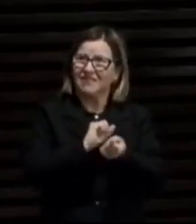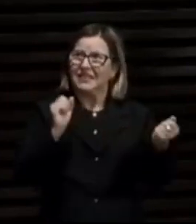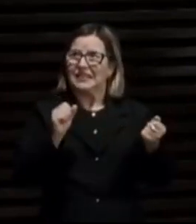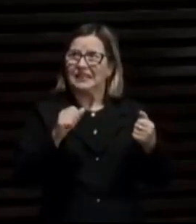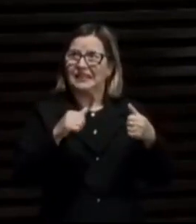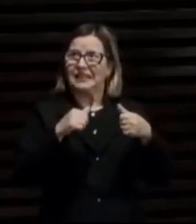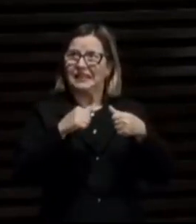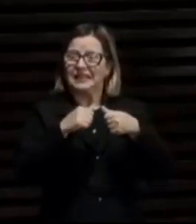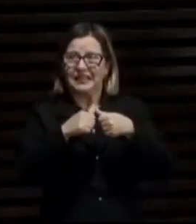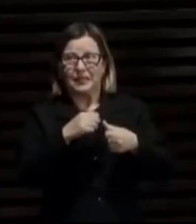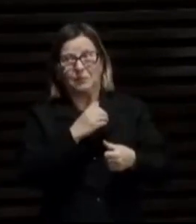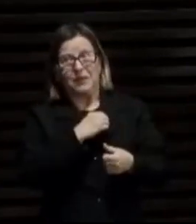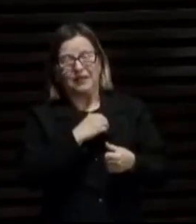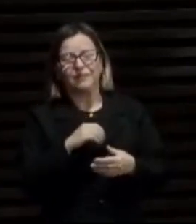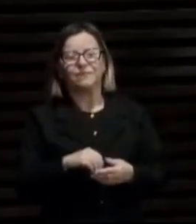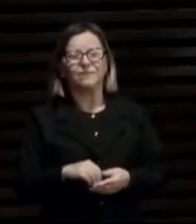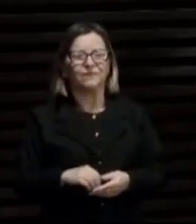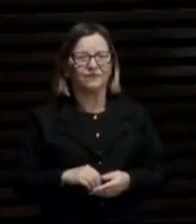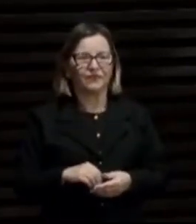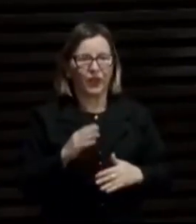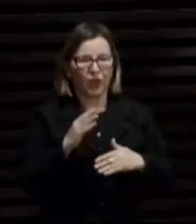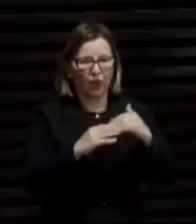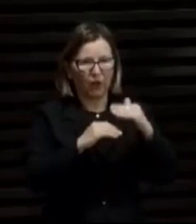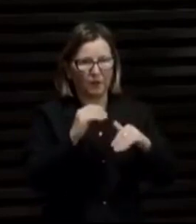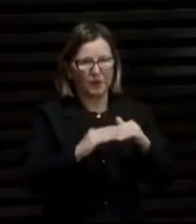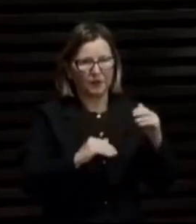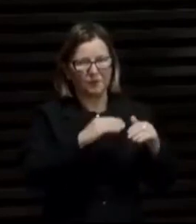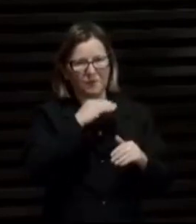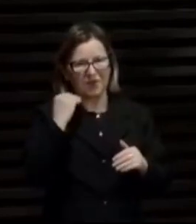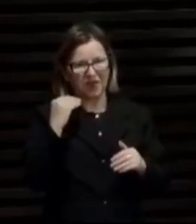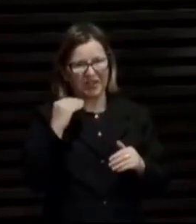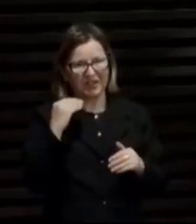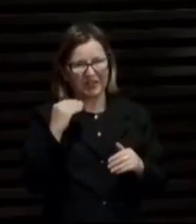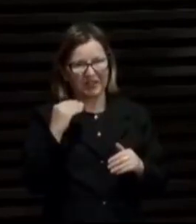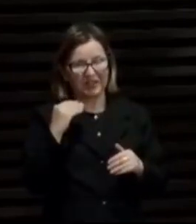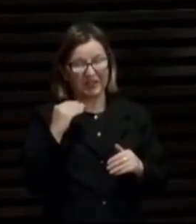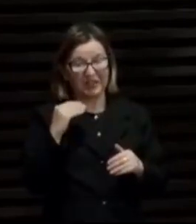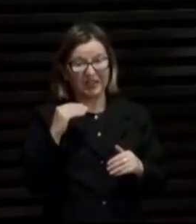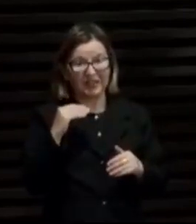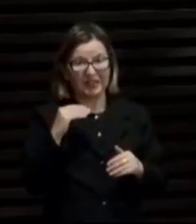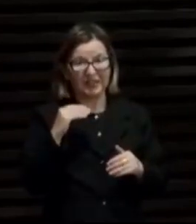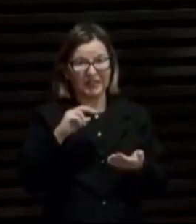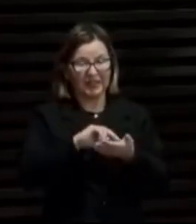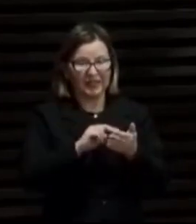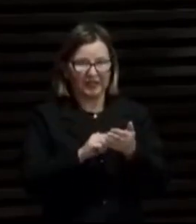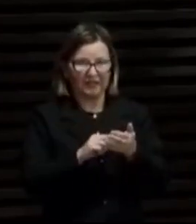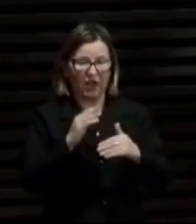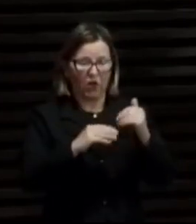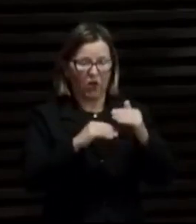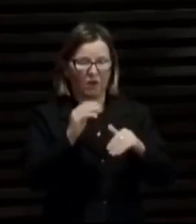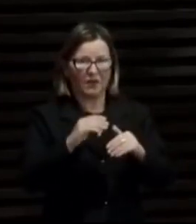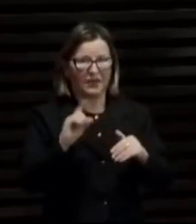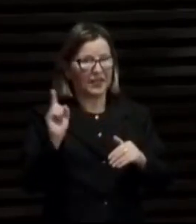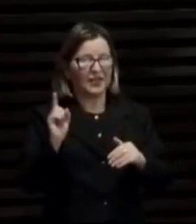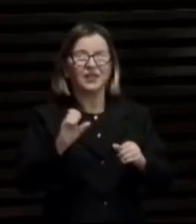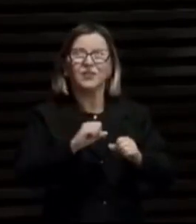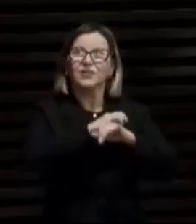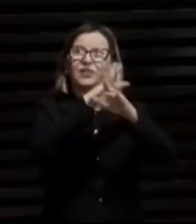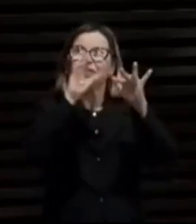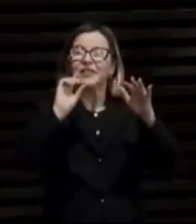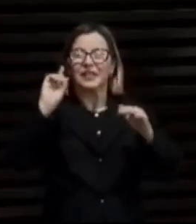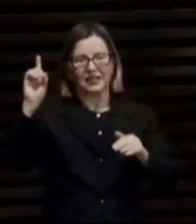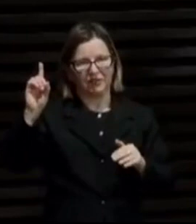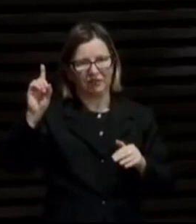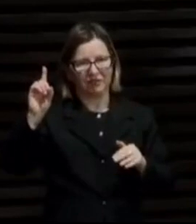As obras mortas são todas aquelas que não glorificam a Deus. Então, se o que você está fazendo não glorifica a Deus, é